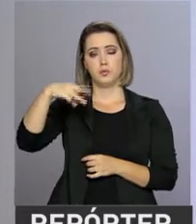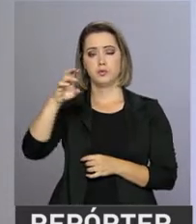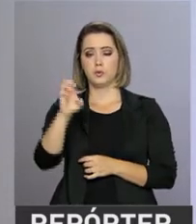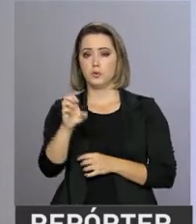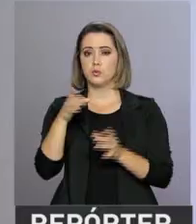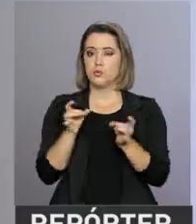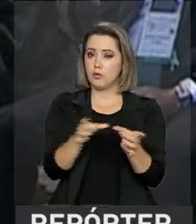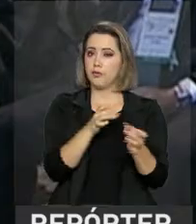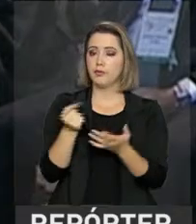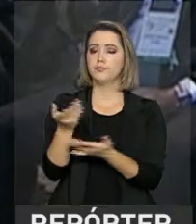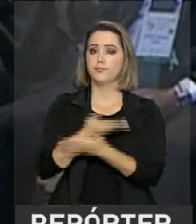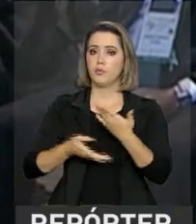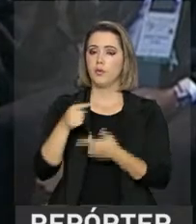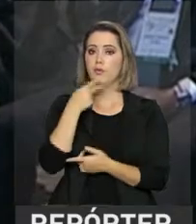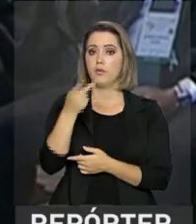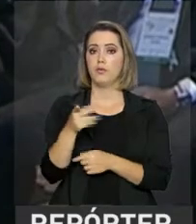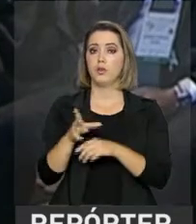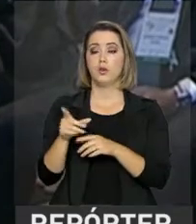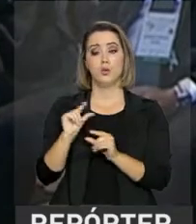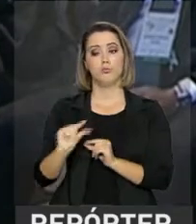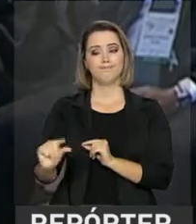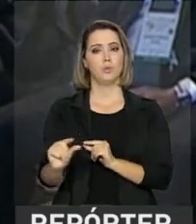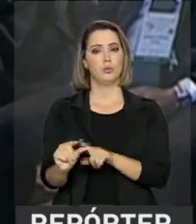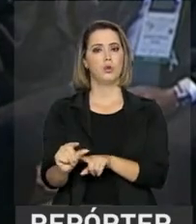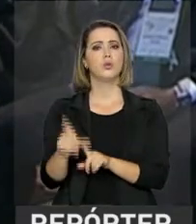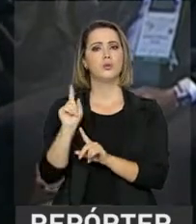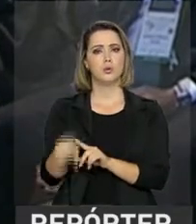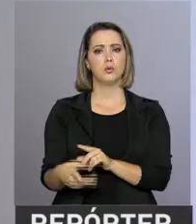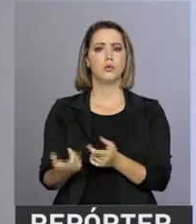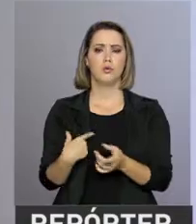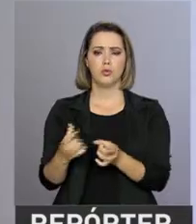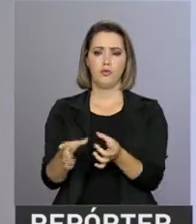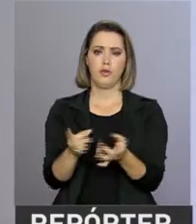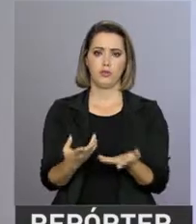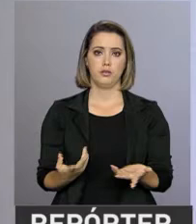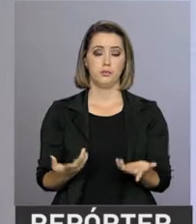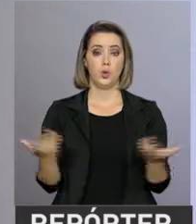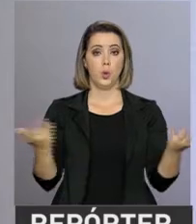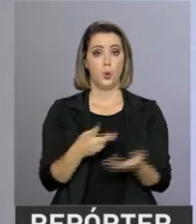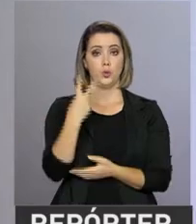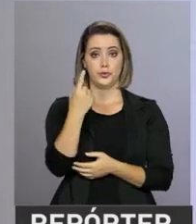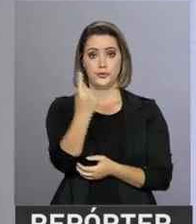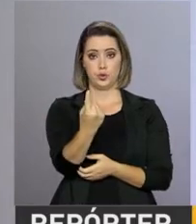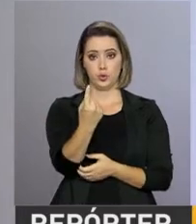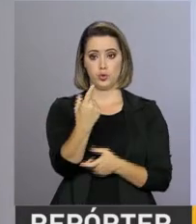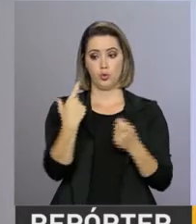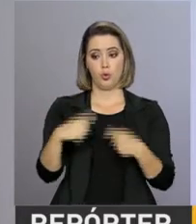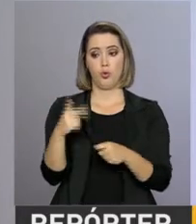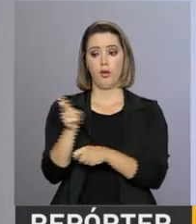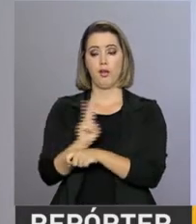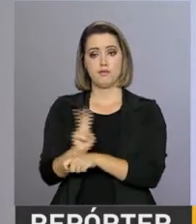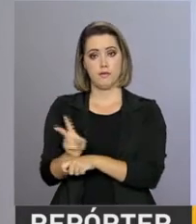das exportações de carne do Brasil são de frigoríficos investigados. Dos 21 frigoríficos que estão